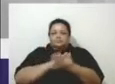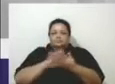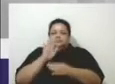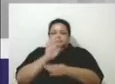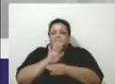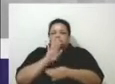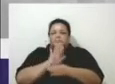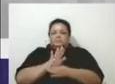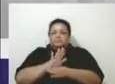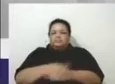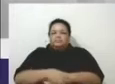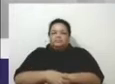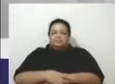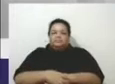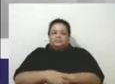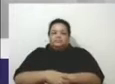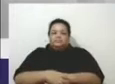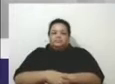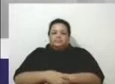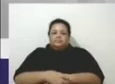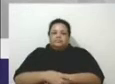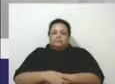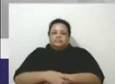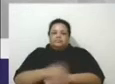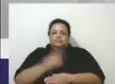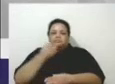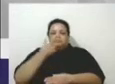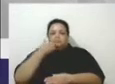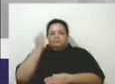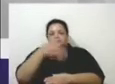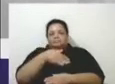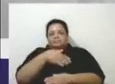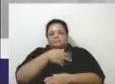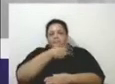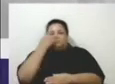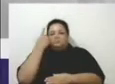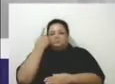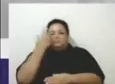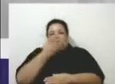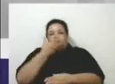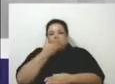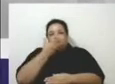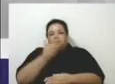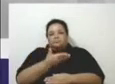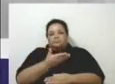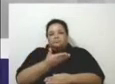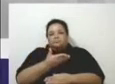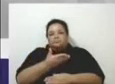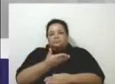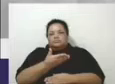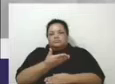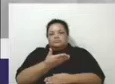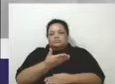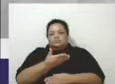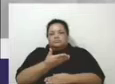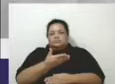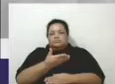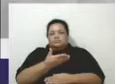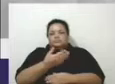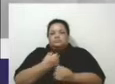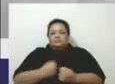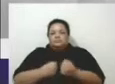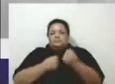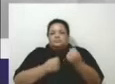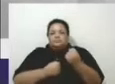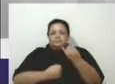para alguém né e denegri as pessoas é fácil e e assim Lembrando que o poder da Atração ele não entende o bem e o mal então assim